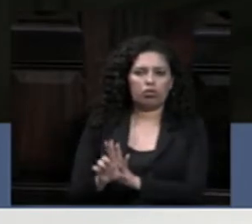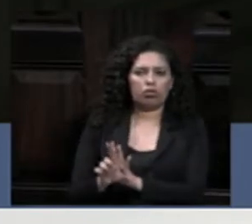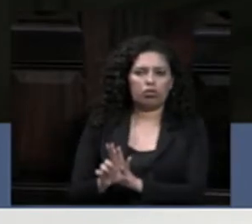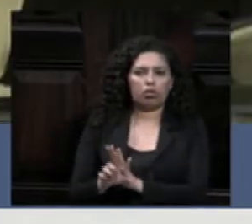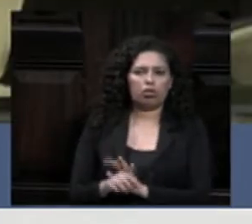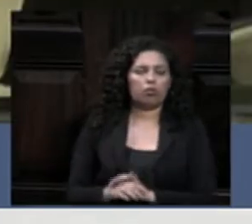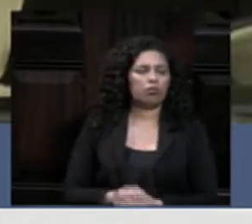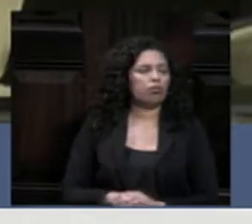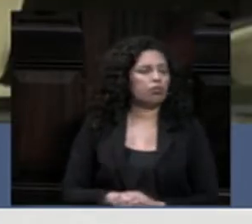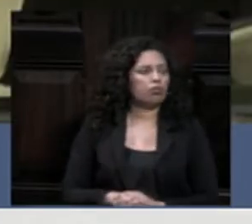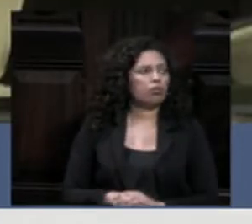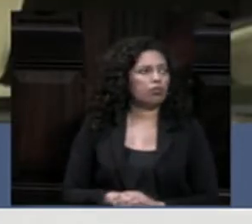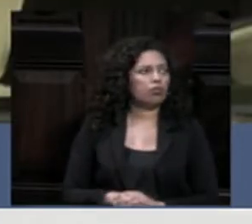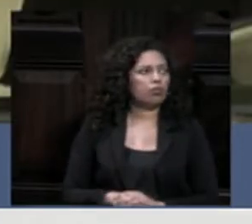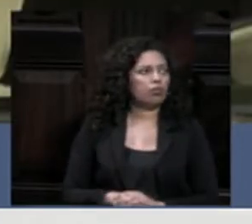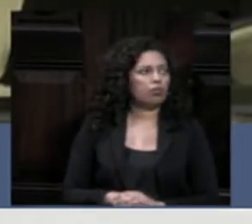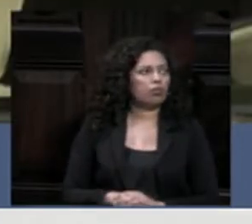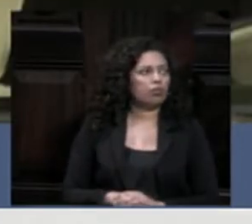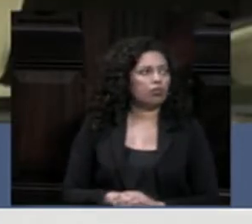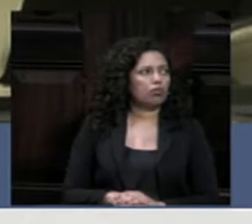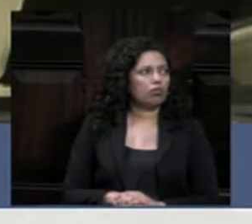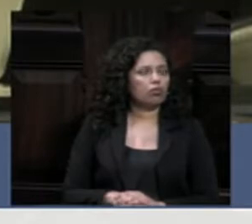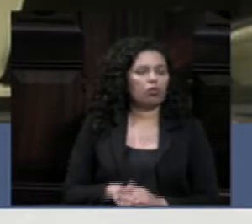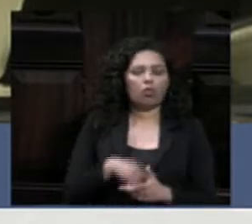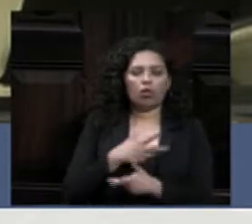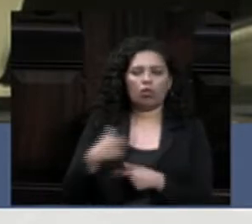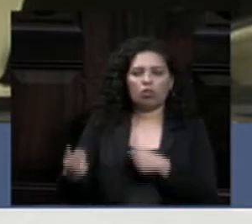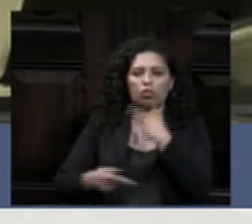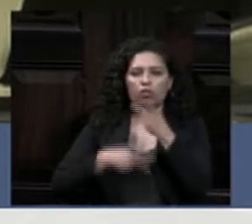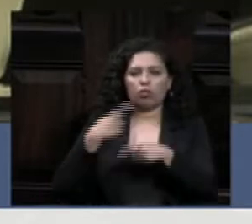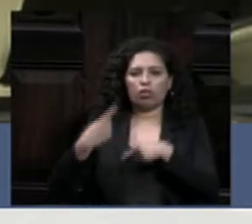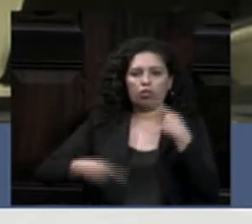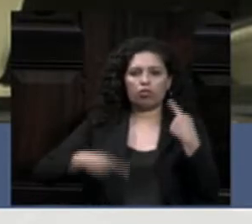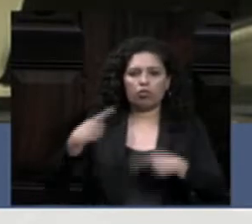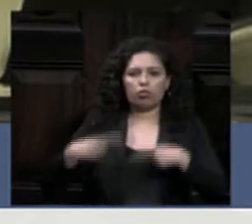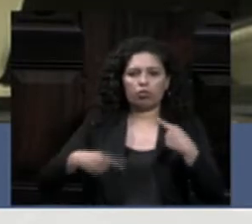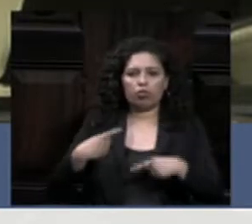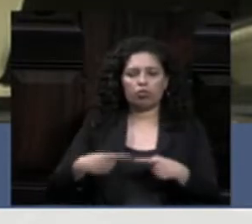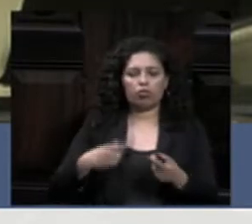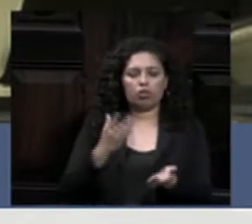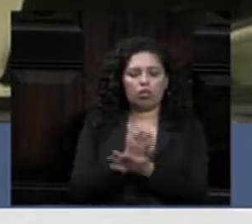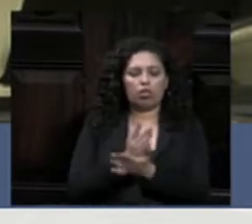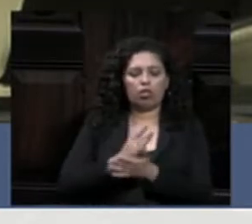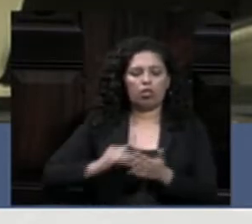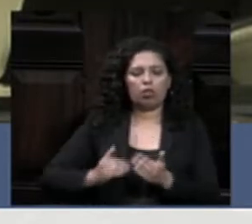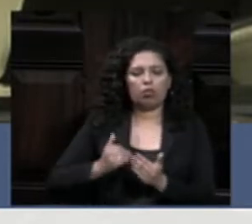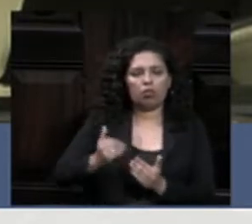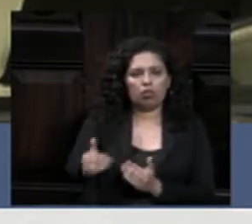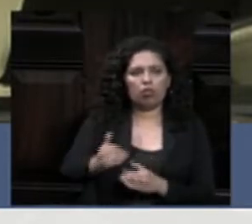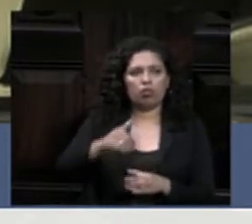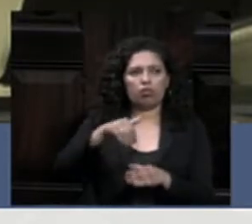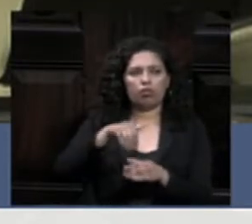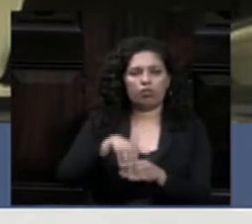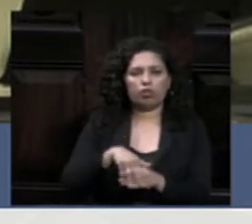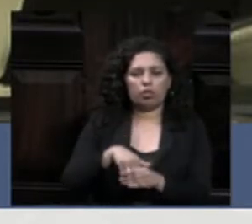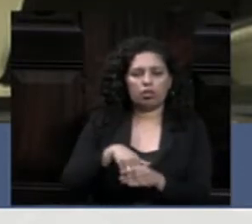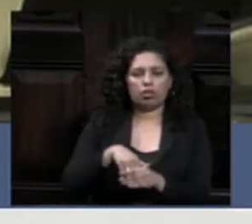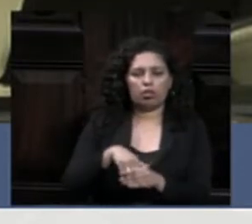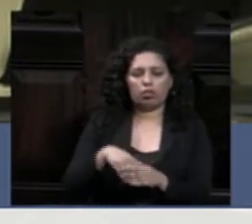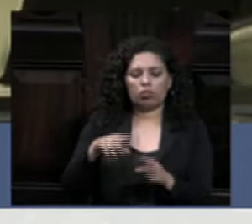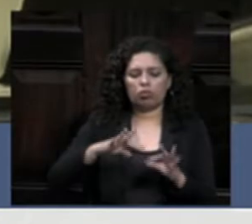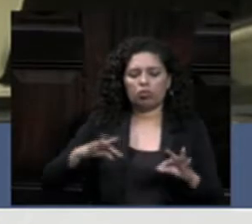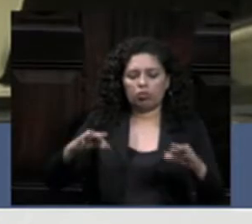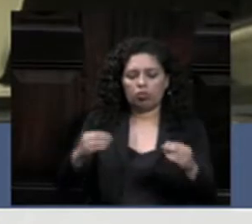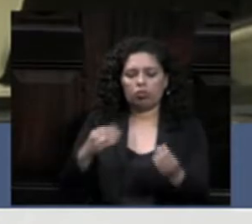aprovar o projeto. Não havendo mais quem queira discutir, encerra da discussão em votação parecer da Comissão de Defesa do Meio Ambiente. Seus que aprovam